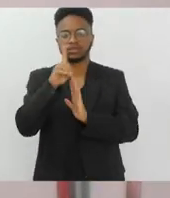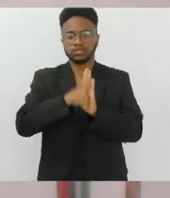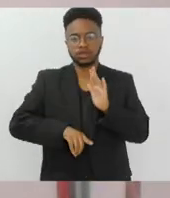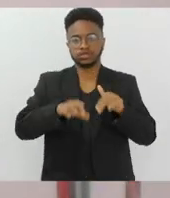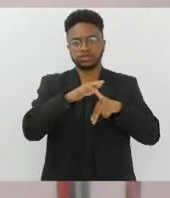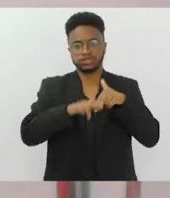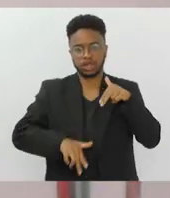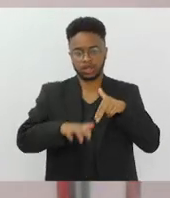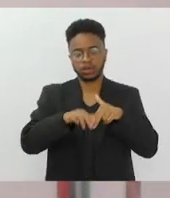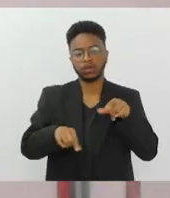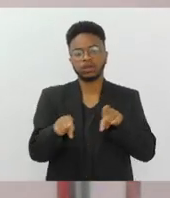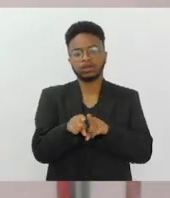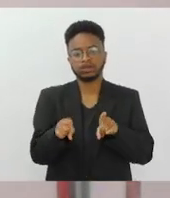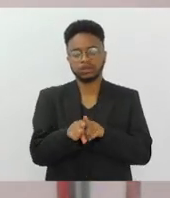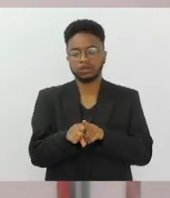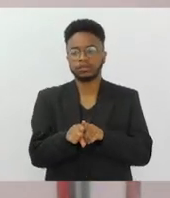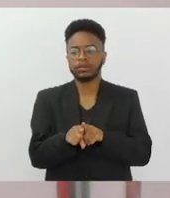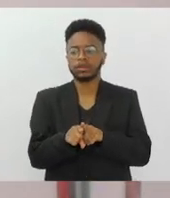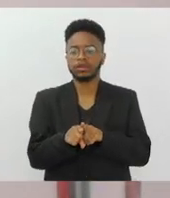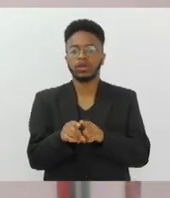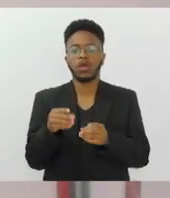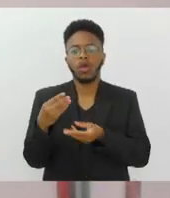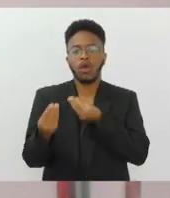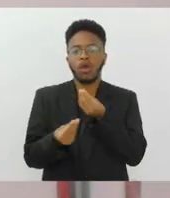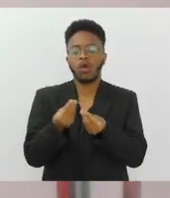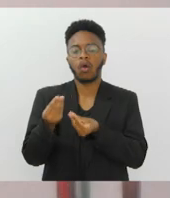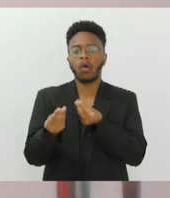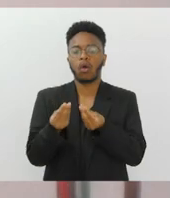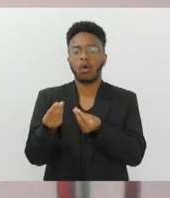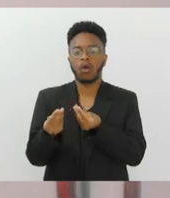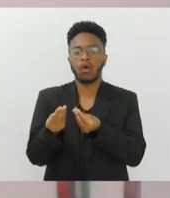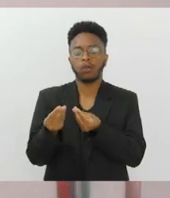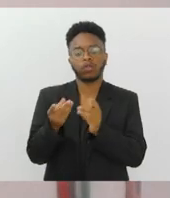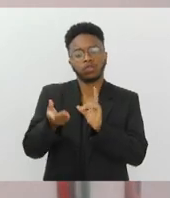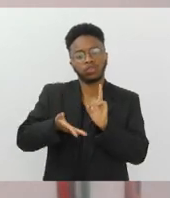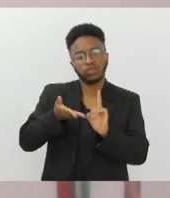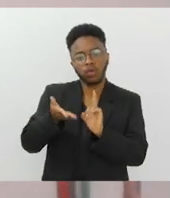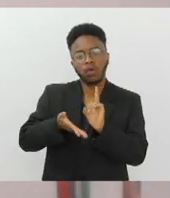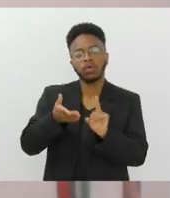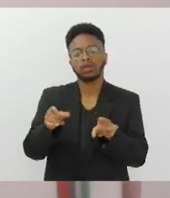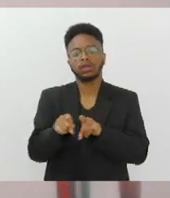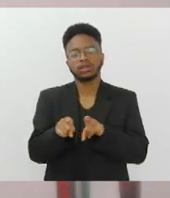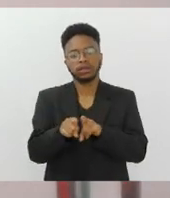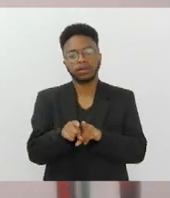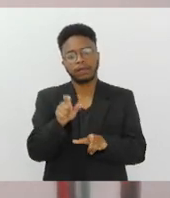também contando, né, com a contribuição de doulas e de pessoas